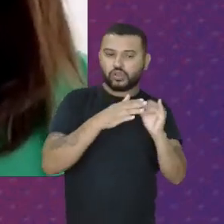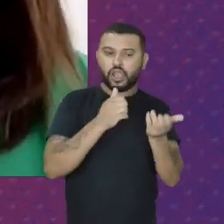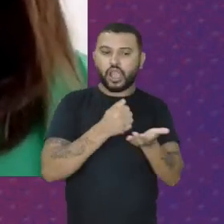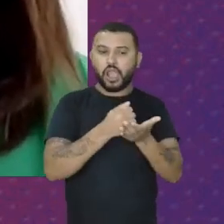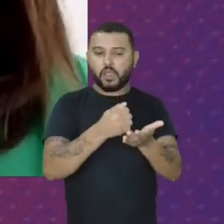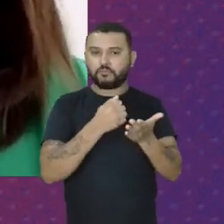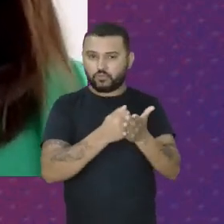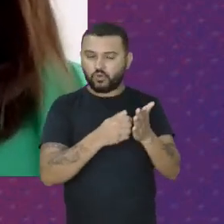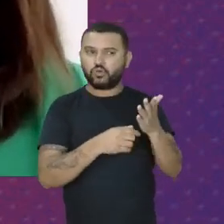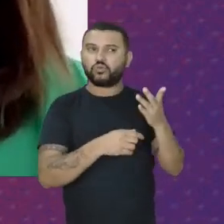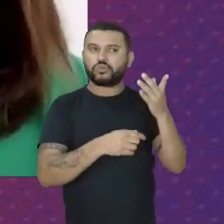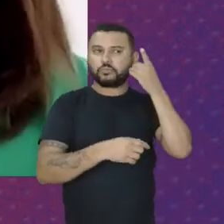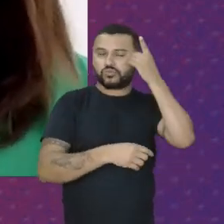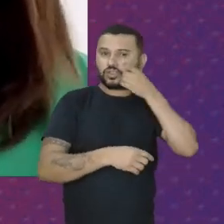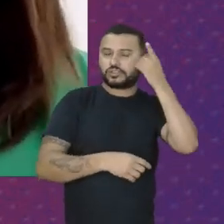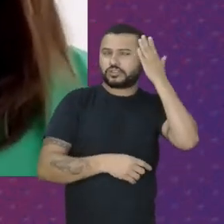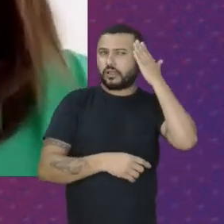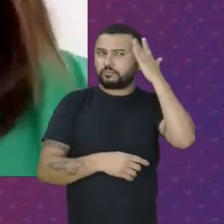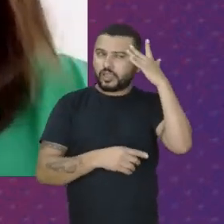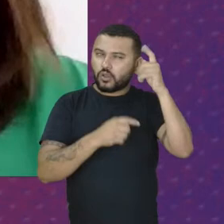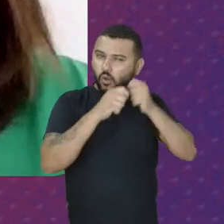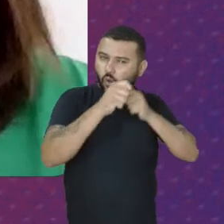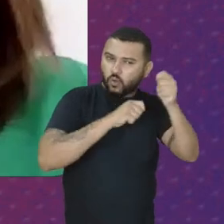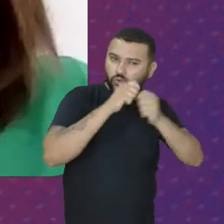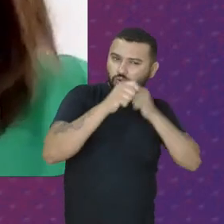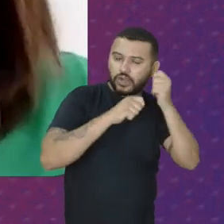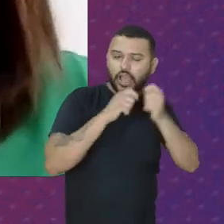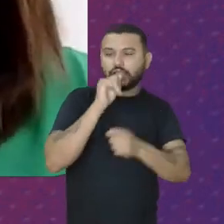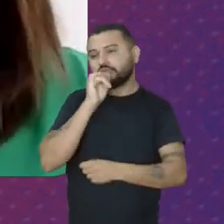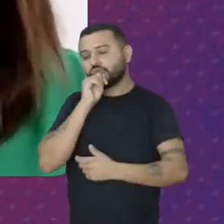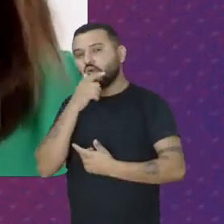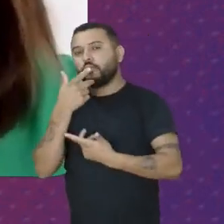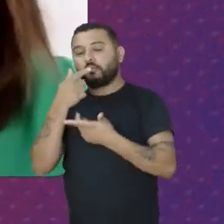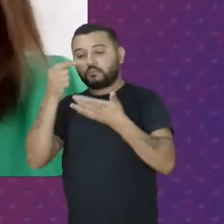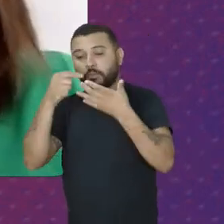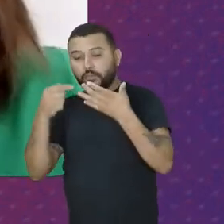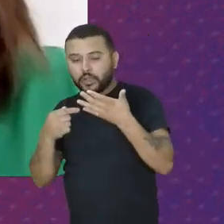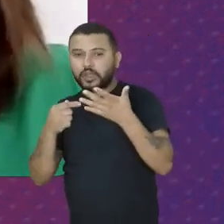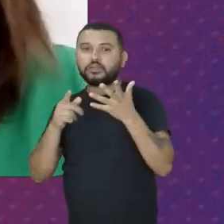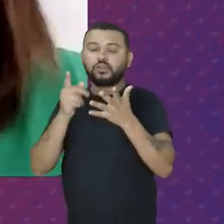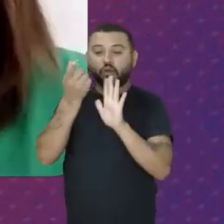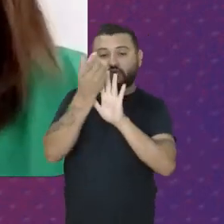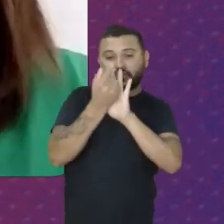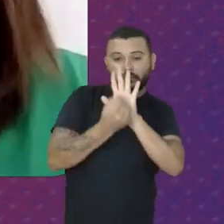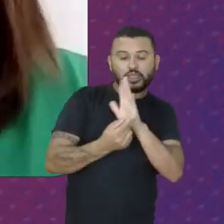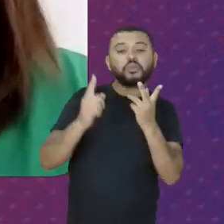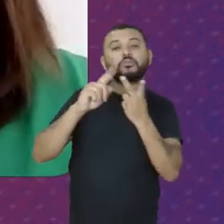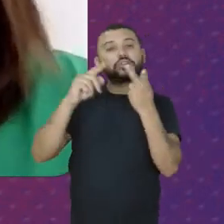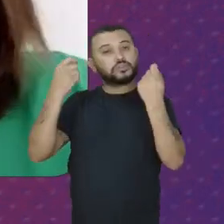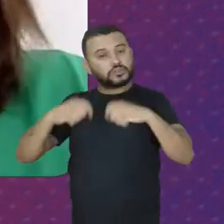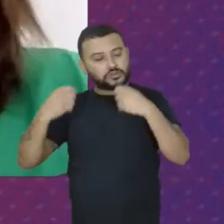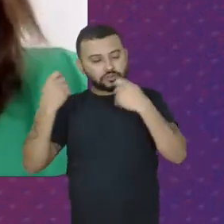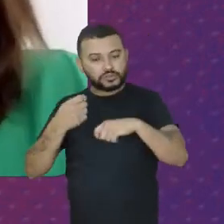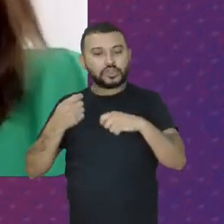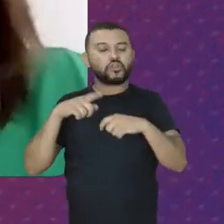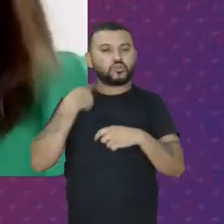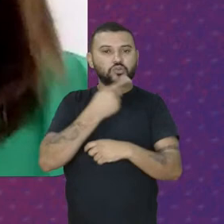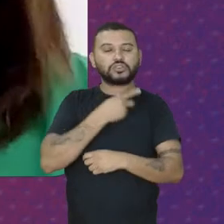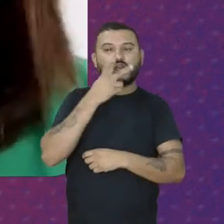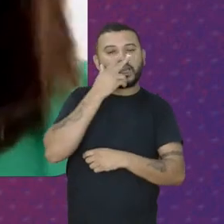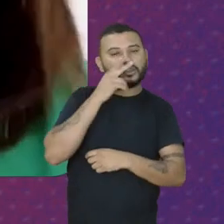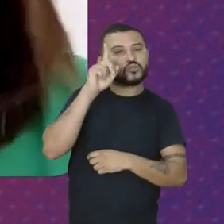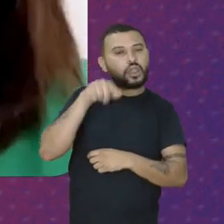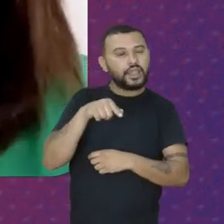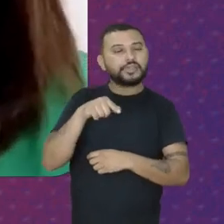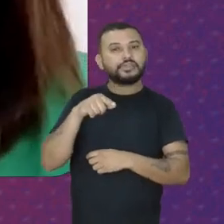apoio parlamentar, ela tem que lidar com demandas, ela tem que lidar com financeiro, com orçamento, e a gente achou que